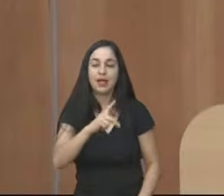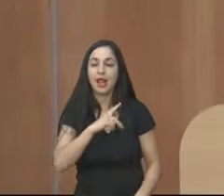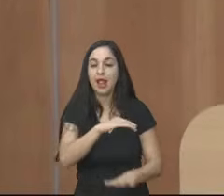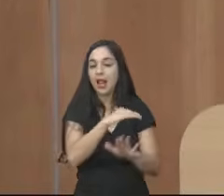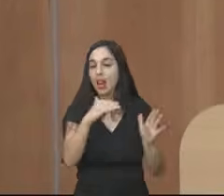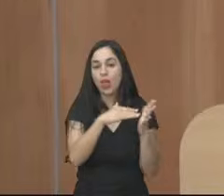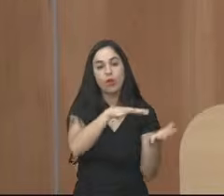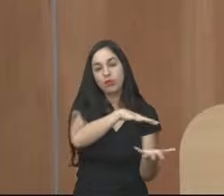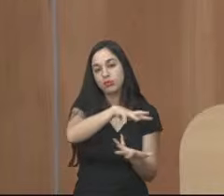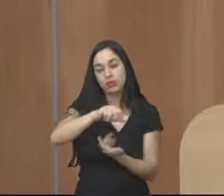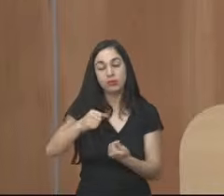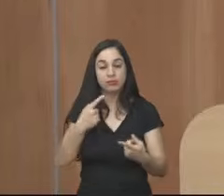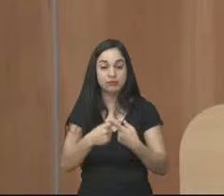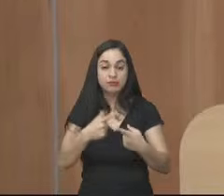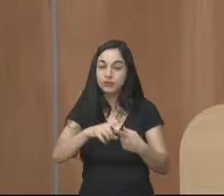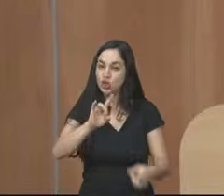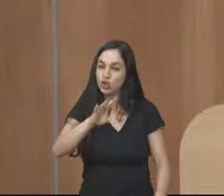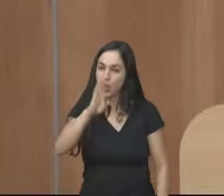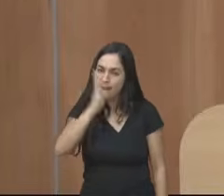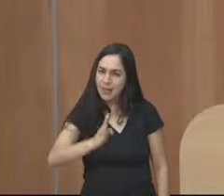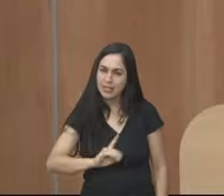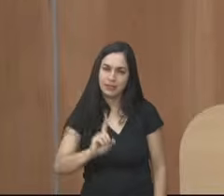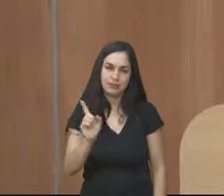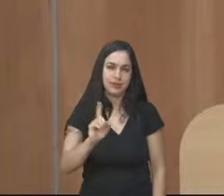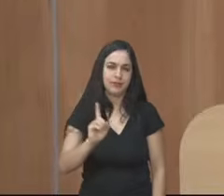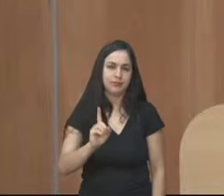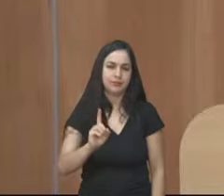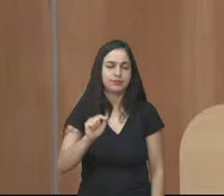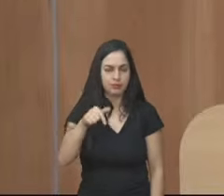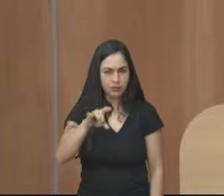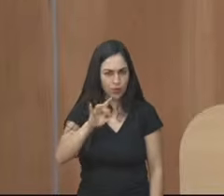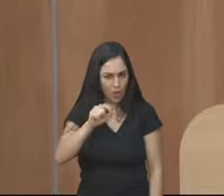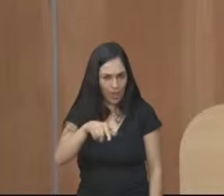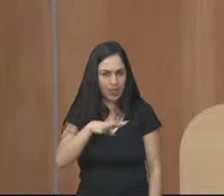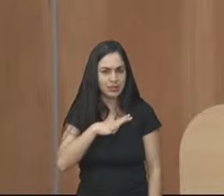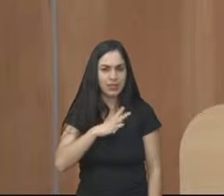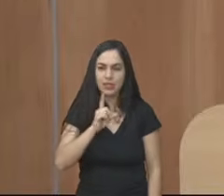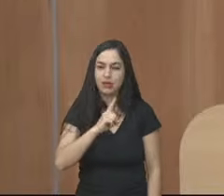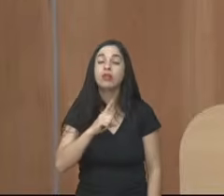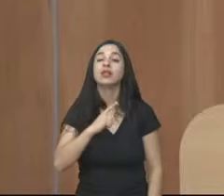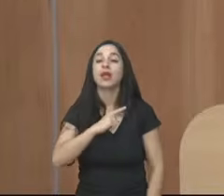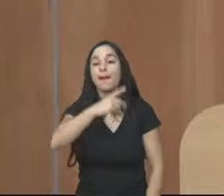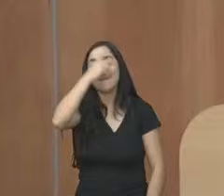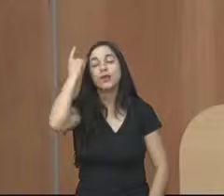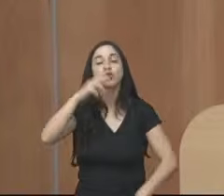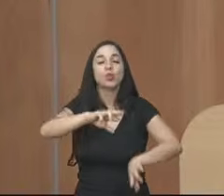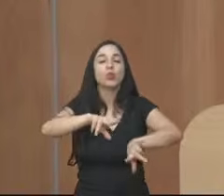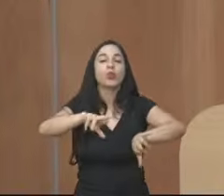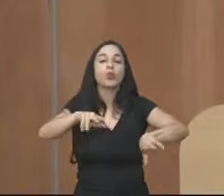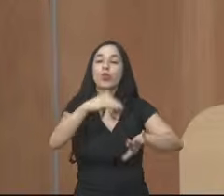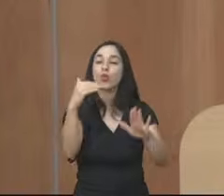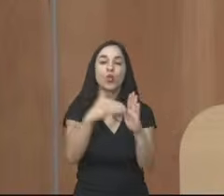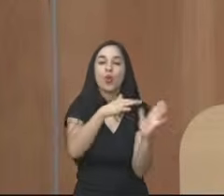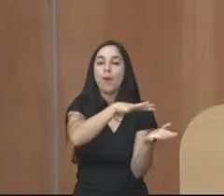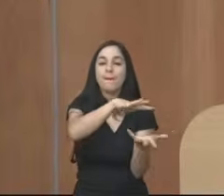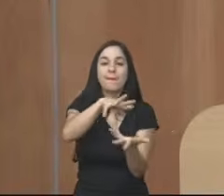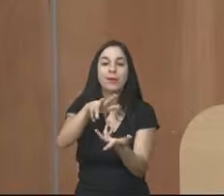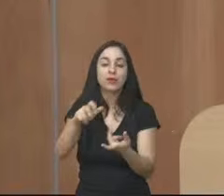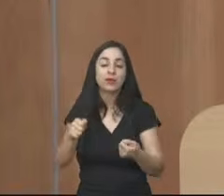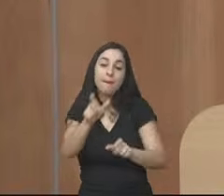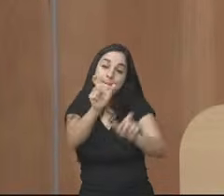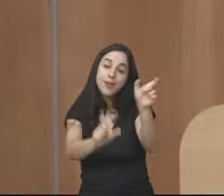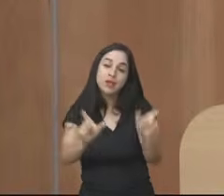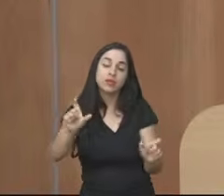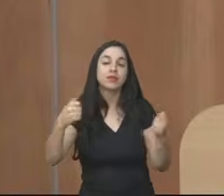porque não é só aqui no Brasil, não é só aqui na nossa cidade, é no mundo inteiro, pessoas que passam necessidade, pessoas que precisam de um